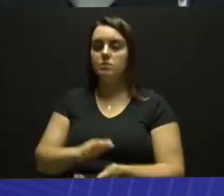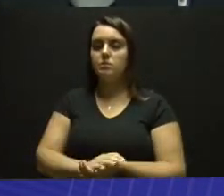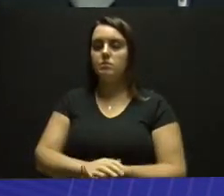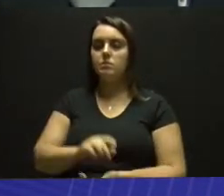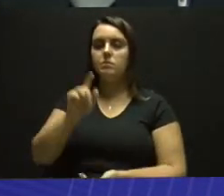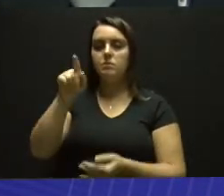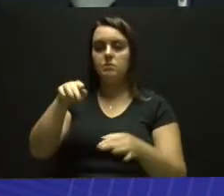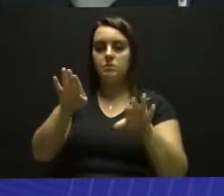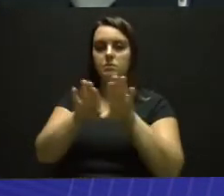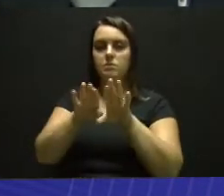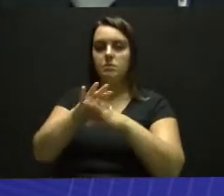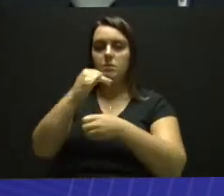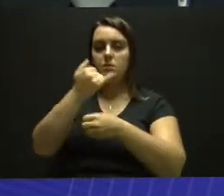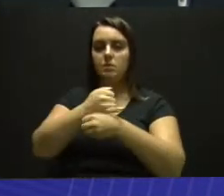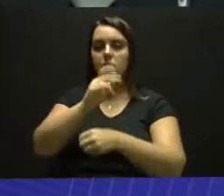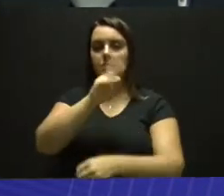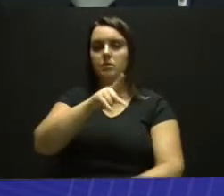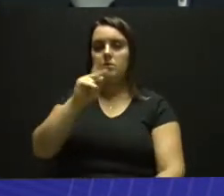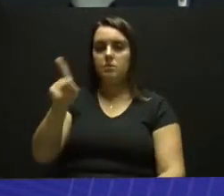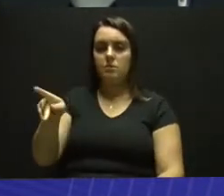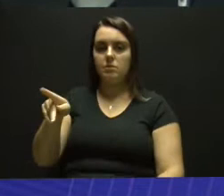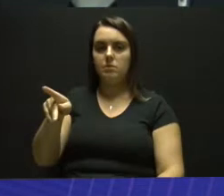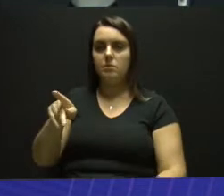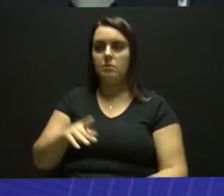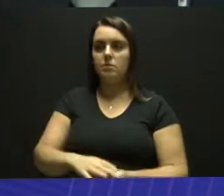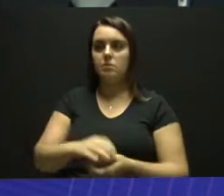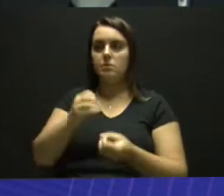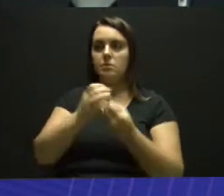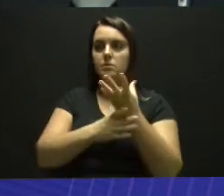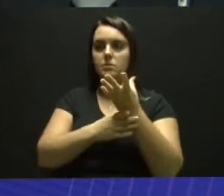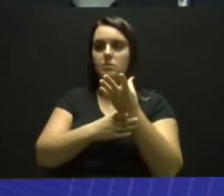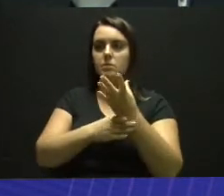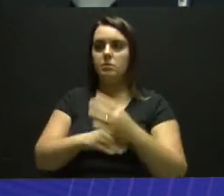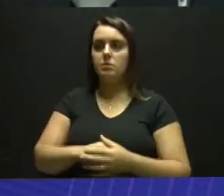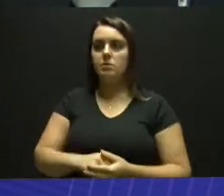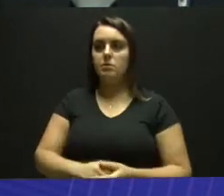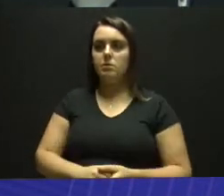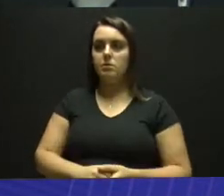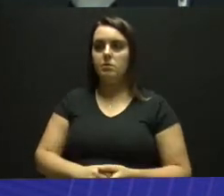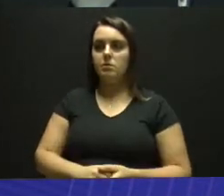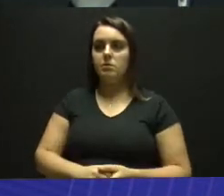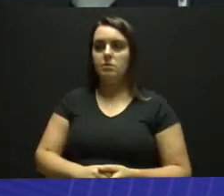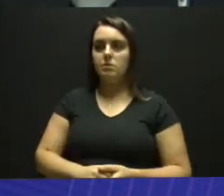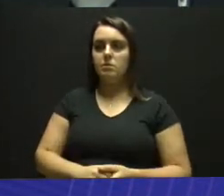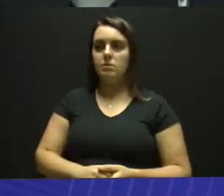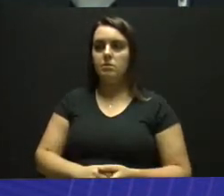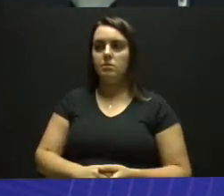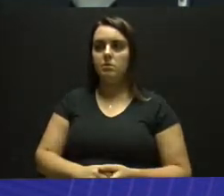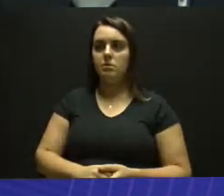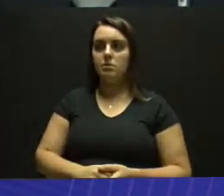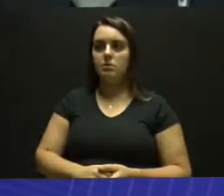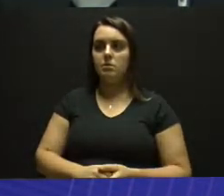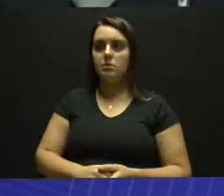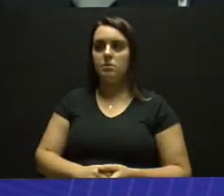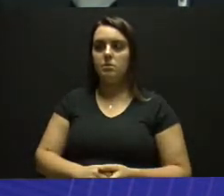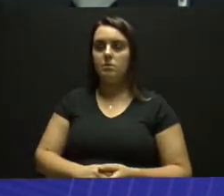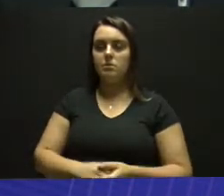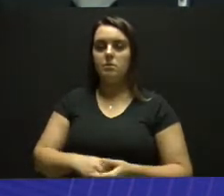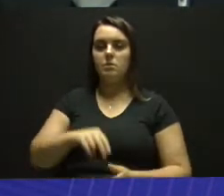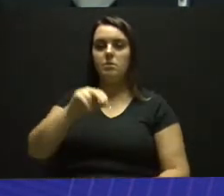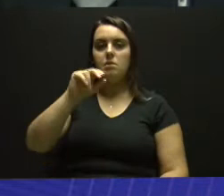coordenador e professor e fundador do núcleo valongo do da educafro